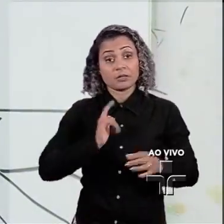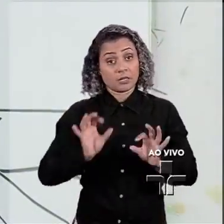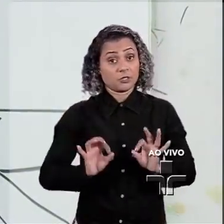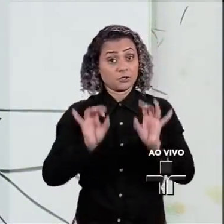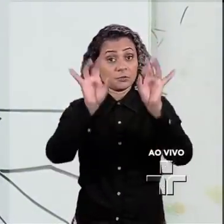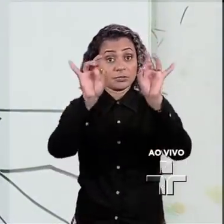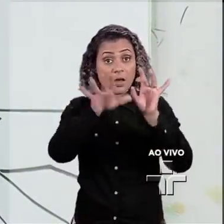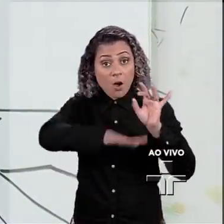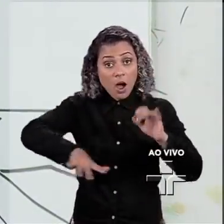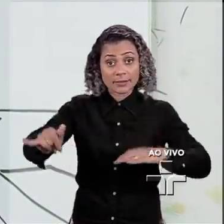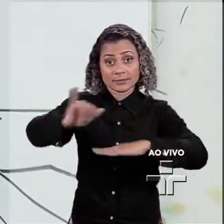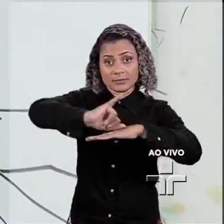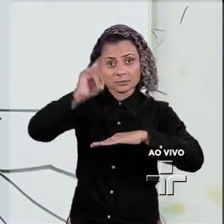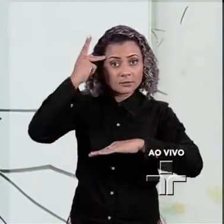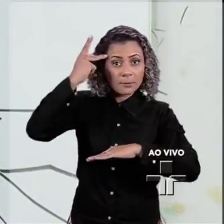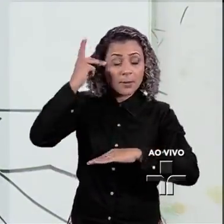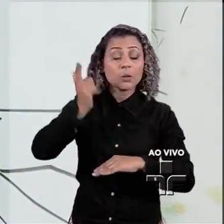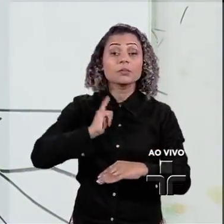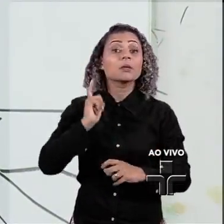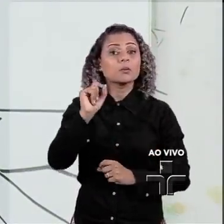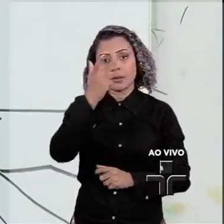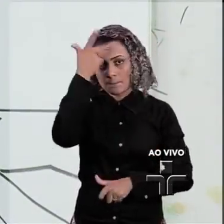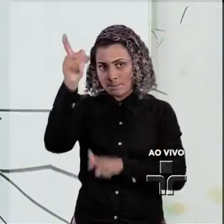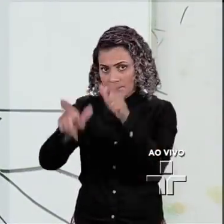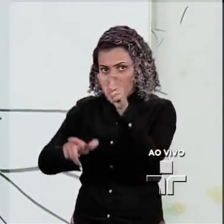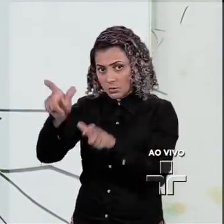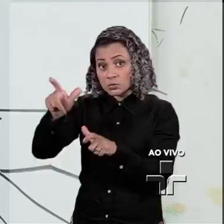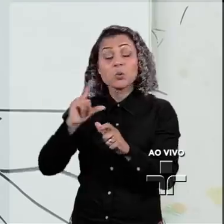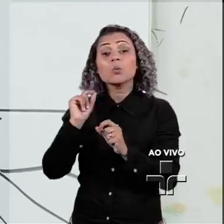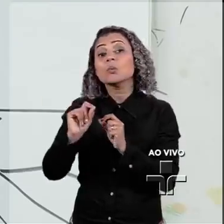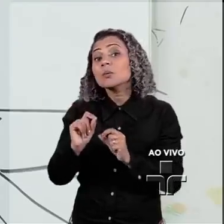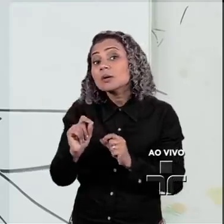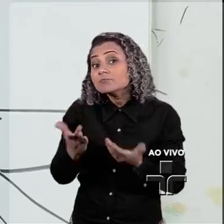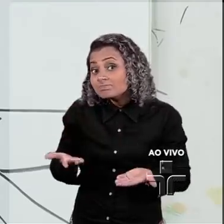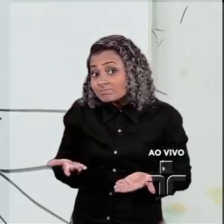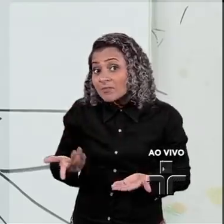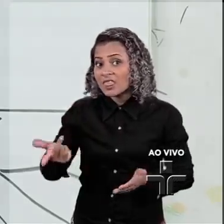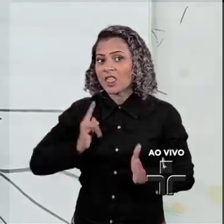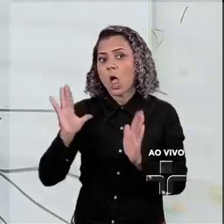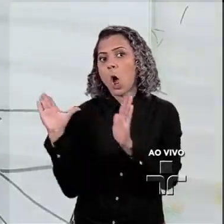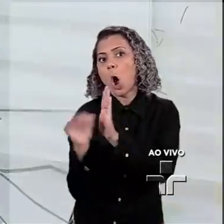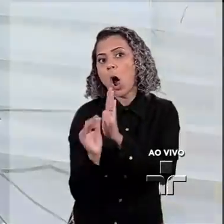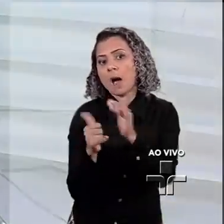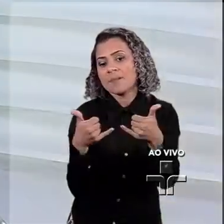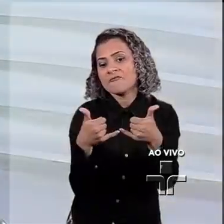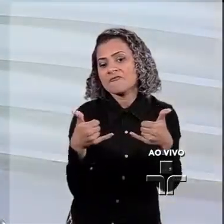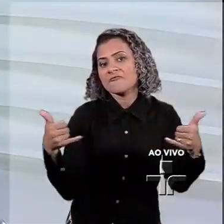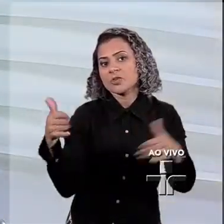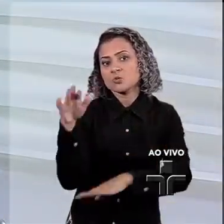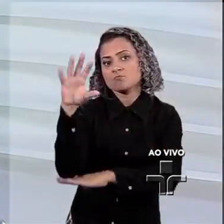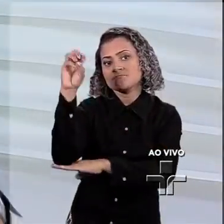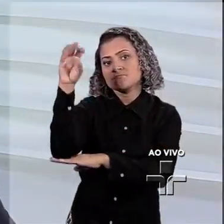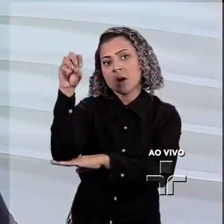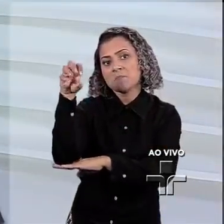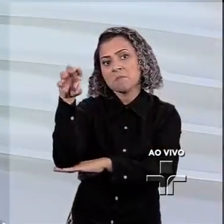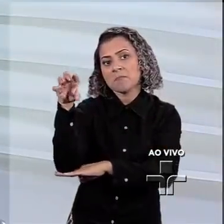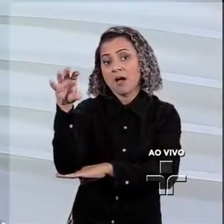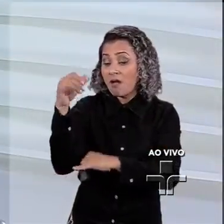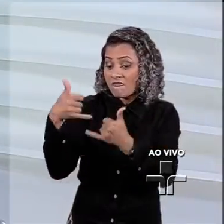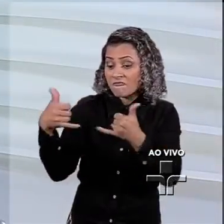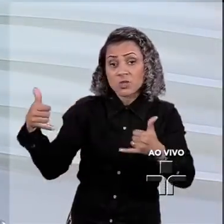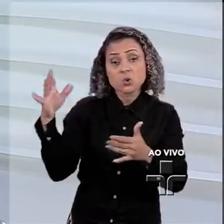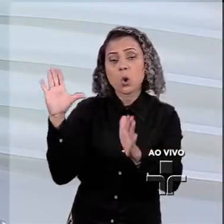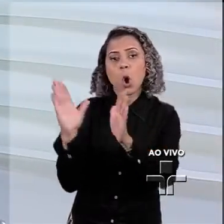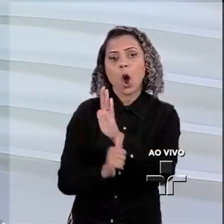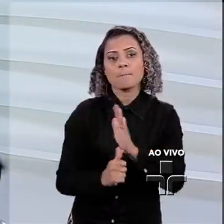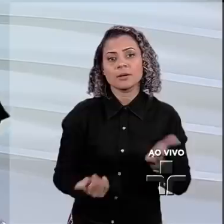região central da cidade, as pessoas roubam os fios dos semáforos e jogam um